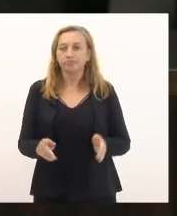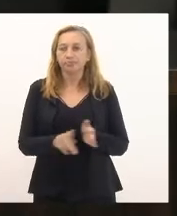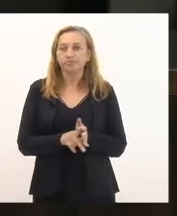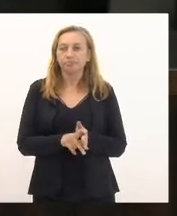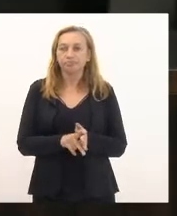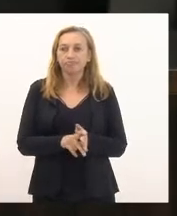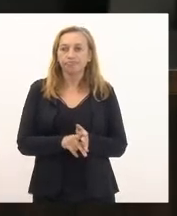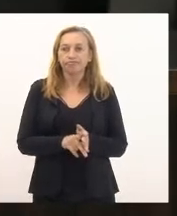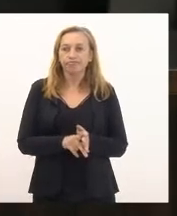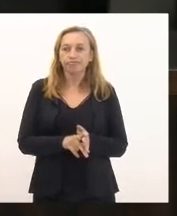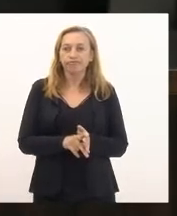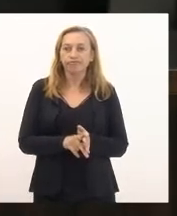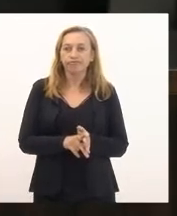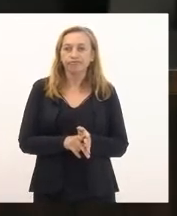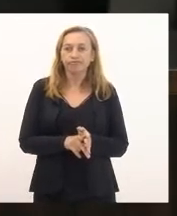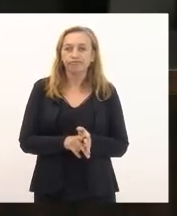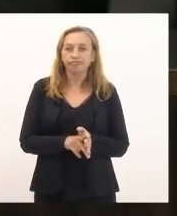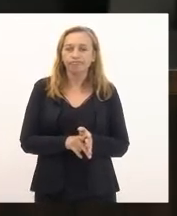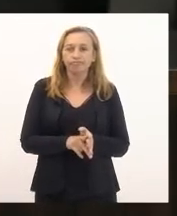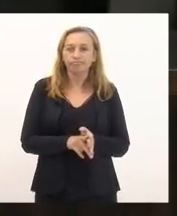projeto. Projeto